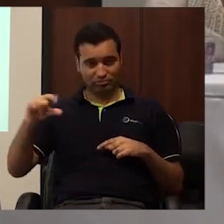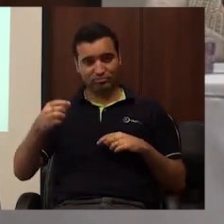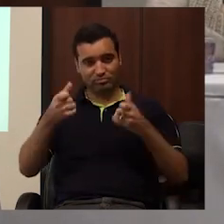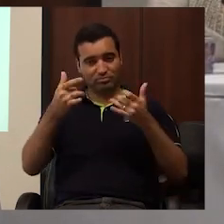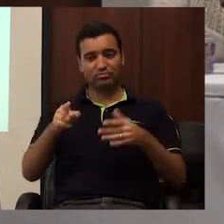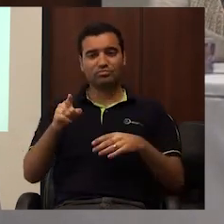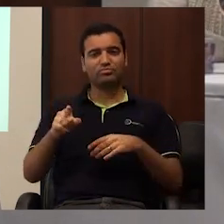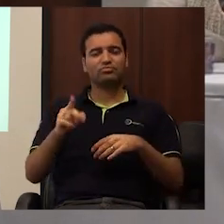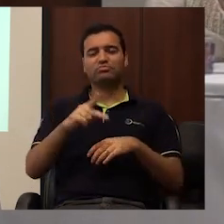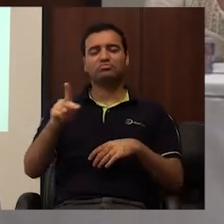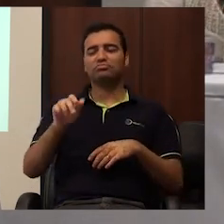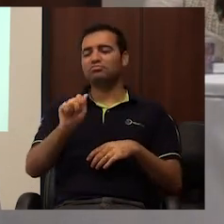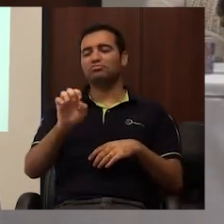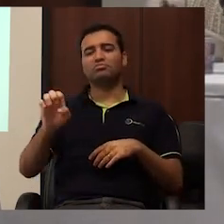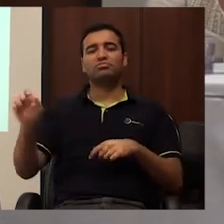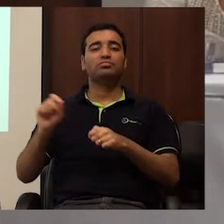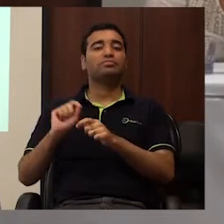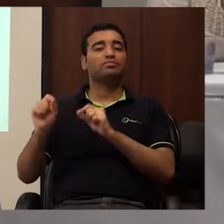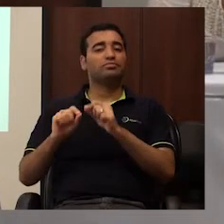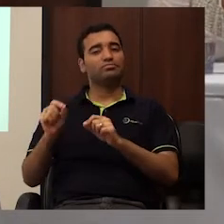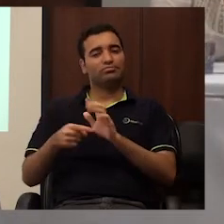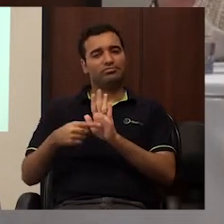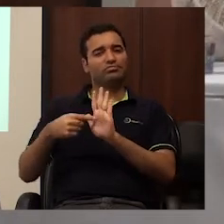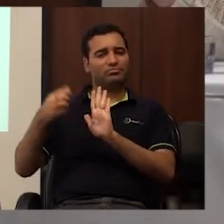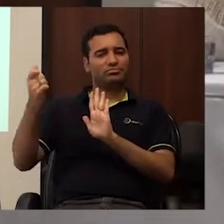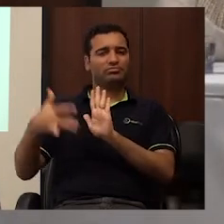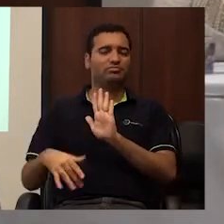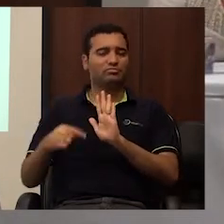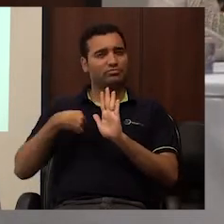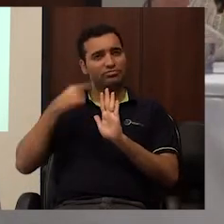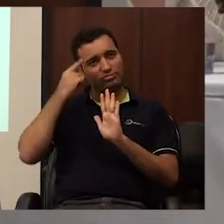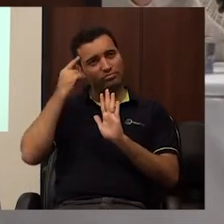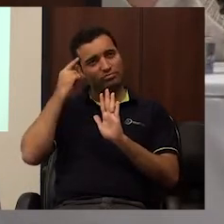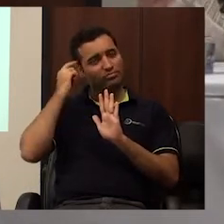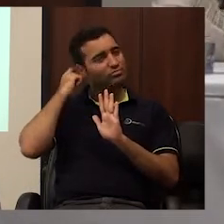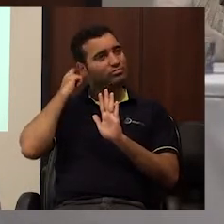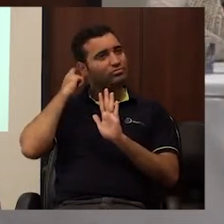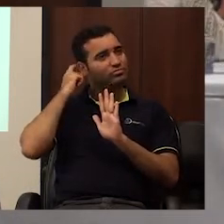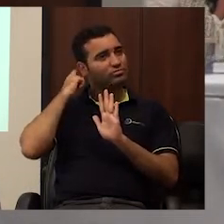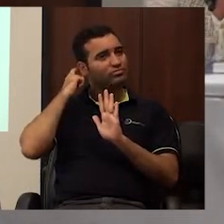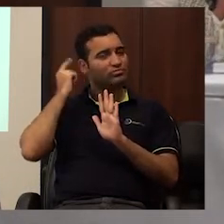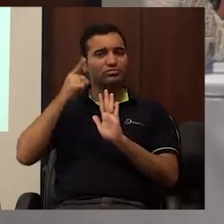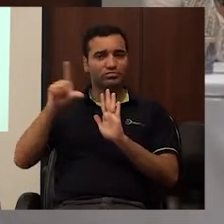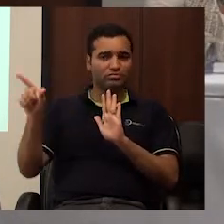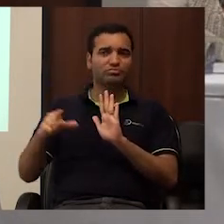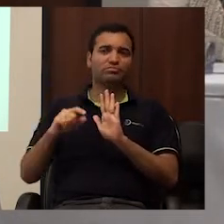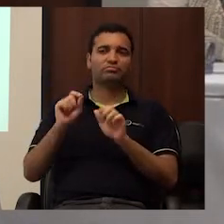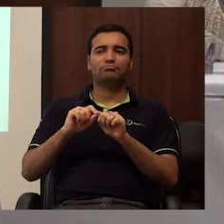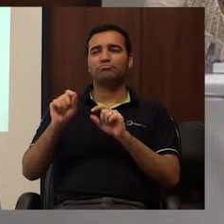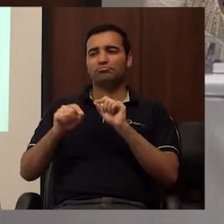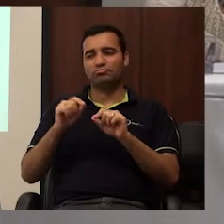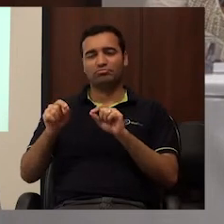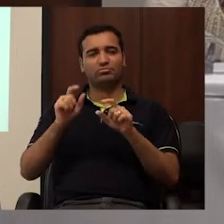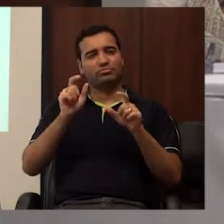professor de AEE. E aí eu fiquei pensando, a gente fica pensando, né, dentre outras definições, o que que